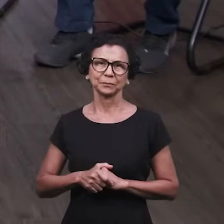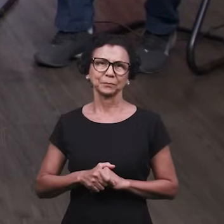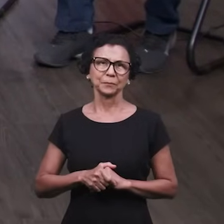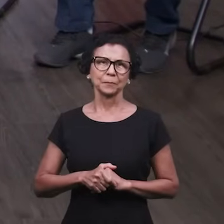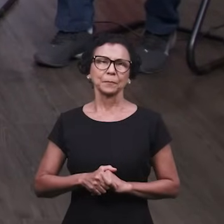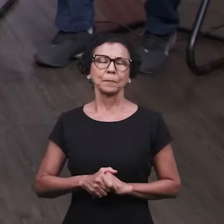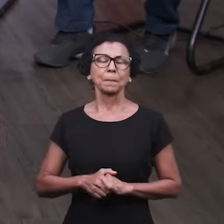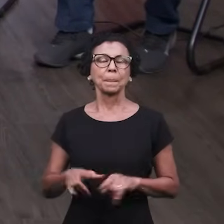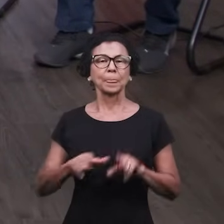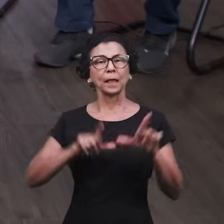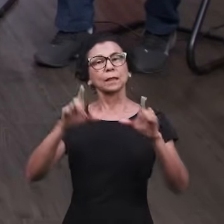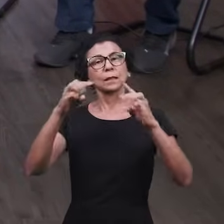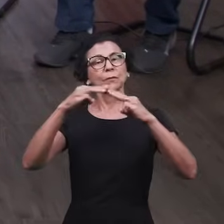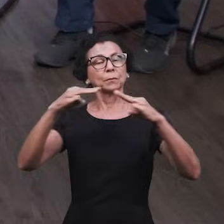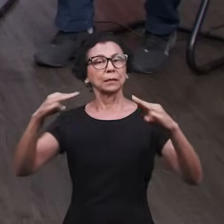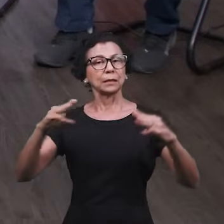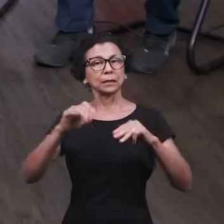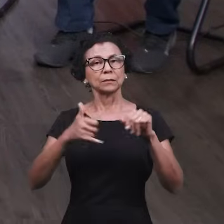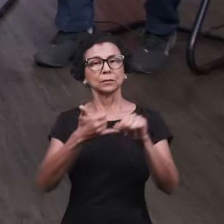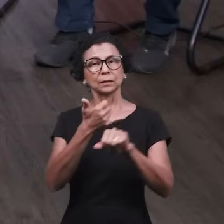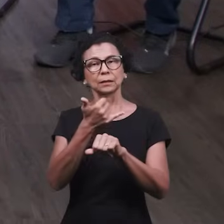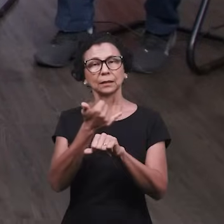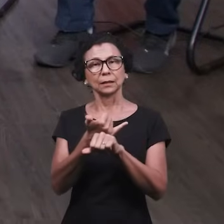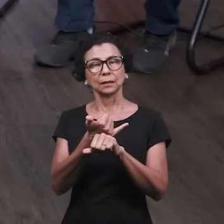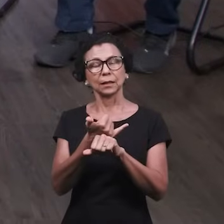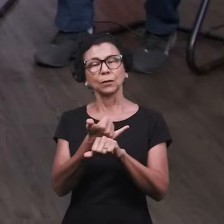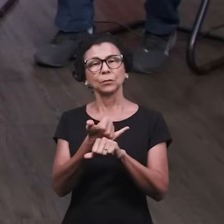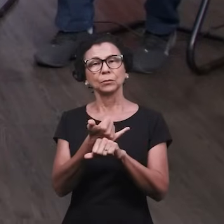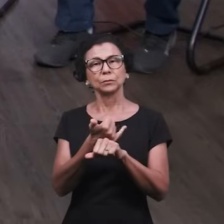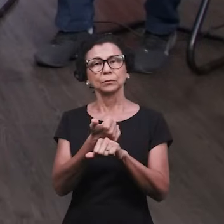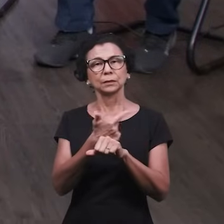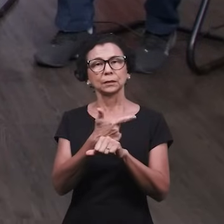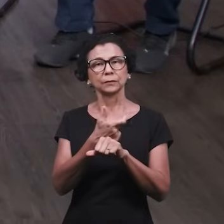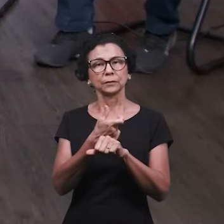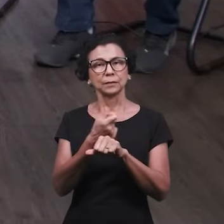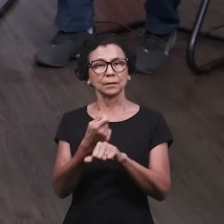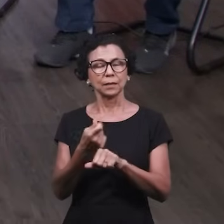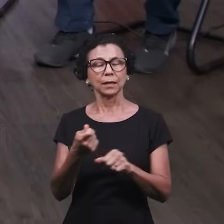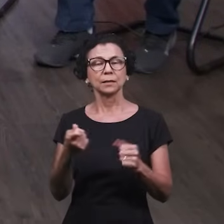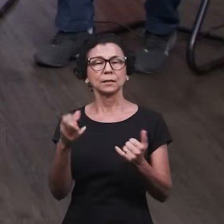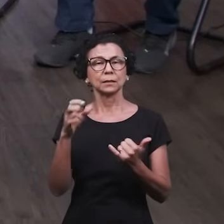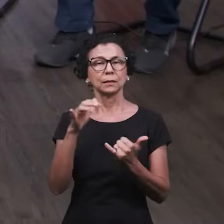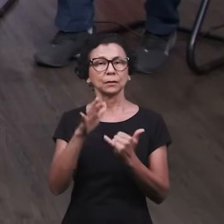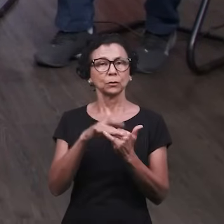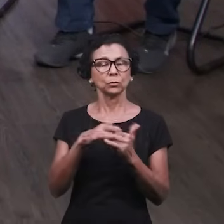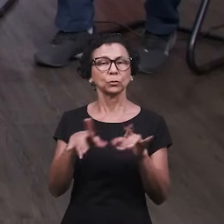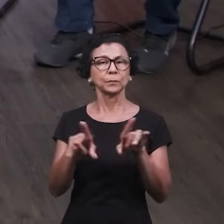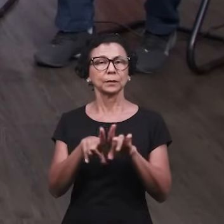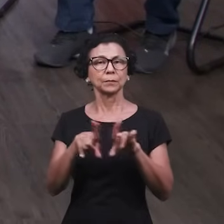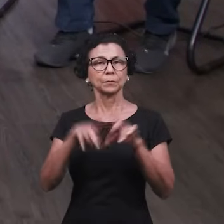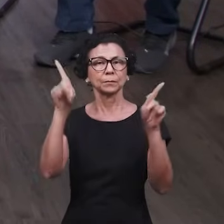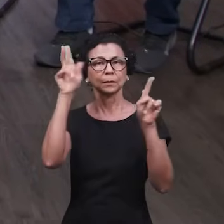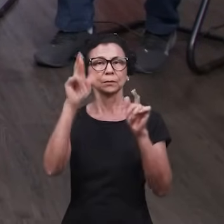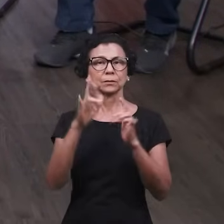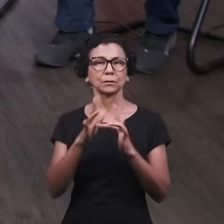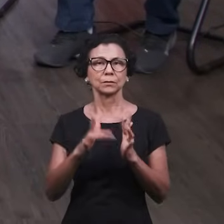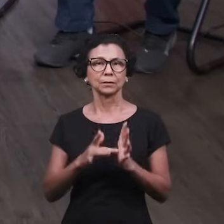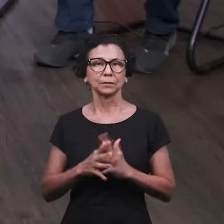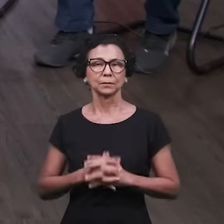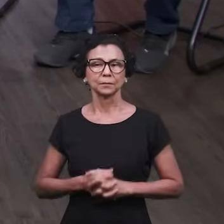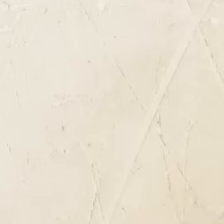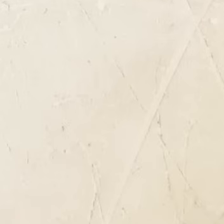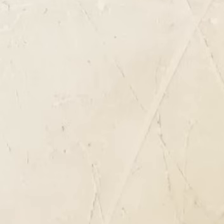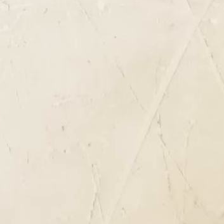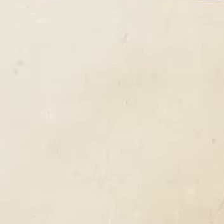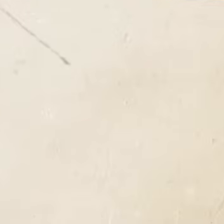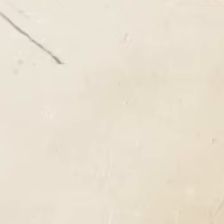nos despedimos a você que está na TV Manaim, a você que está no canal oficial da Igreja Cristã Maranata no YouTube, com a paz do Senhor